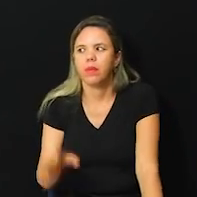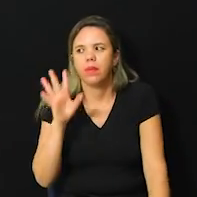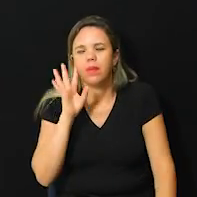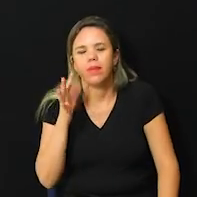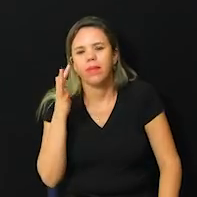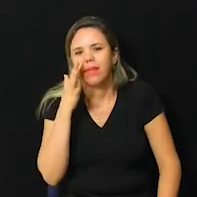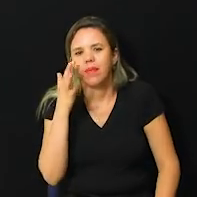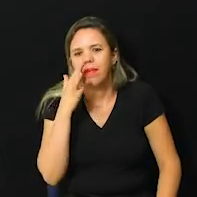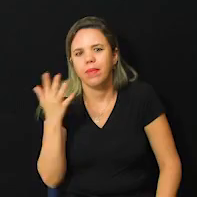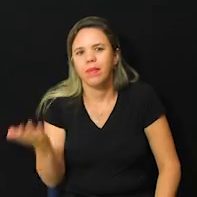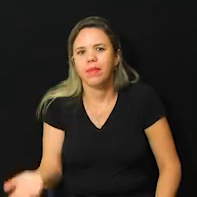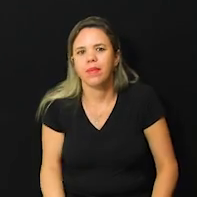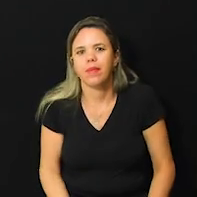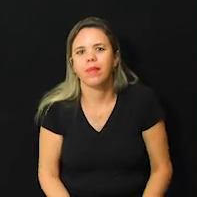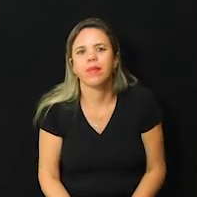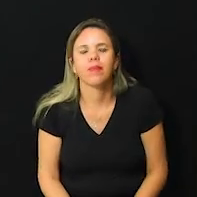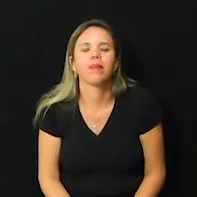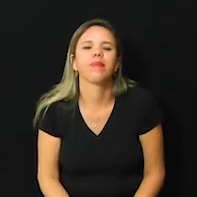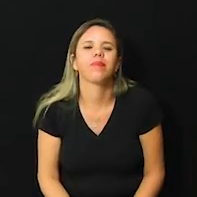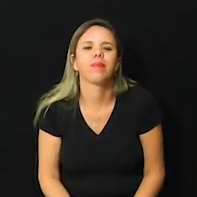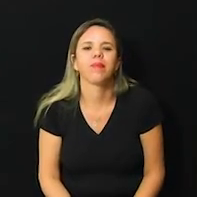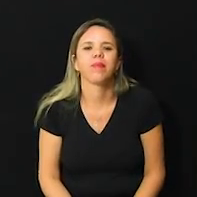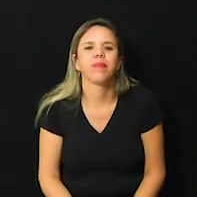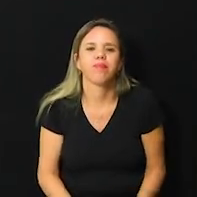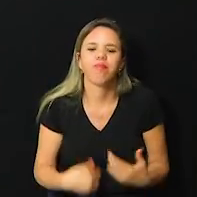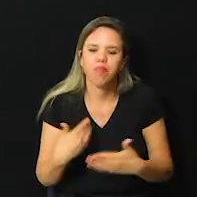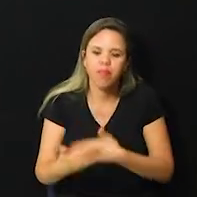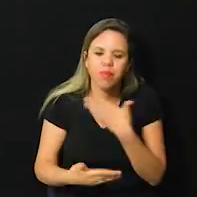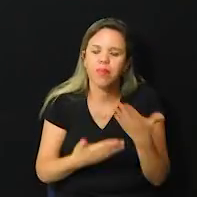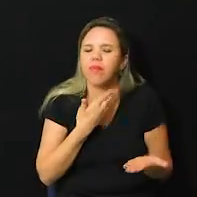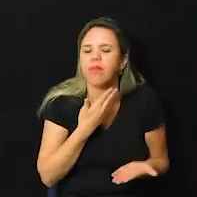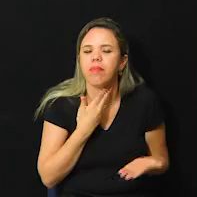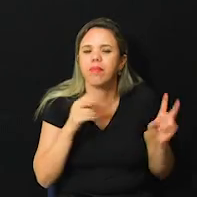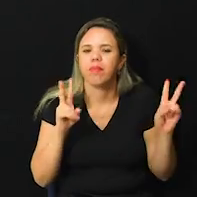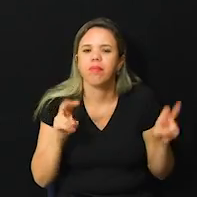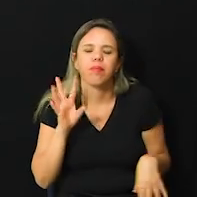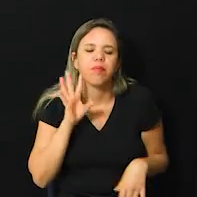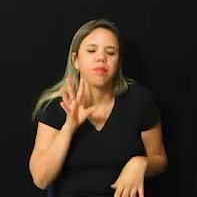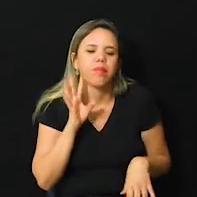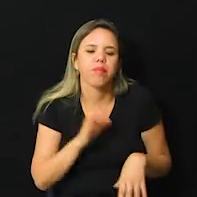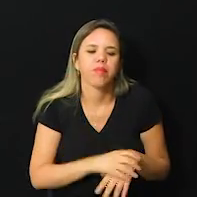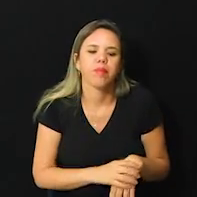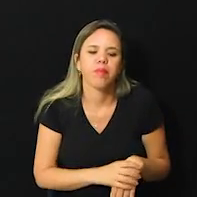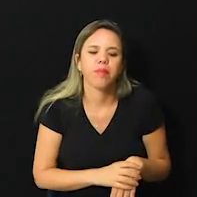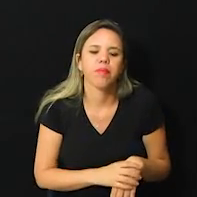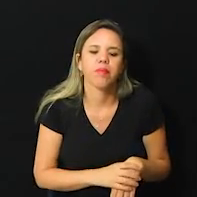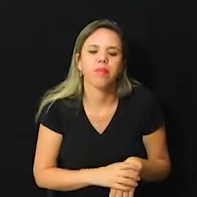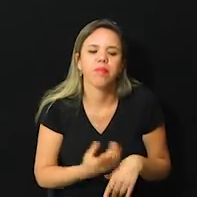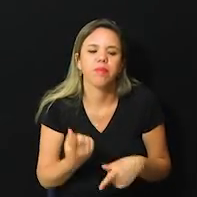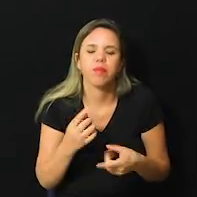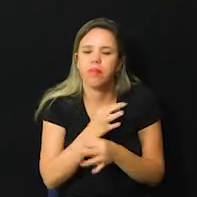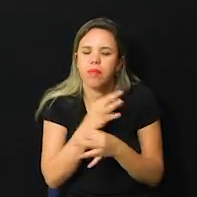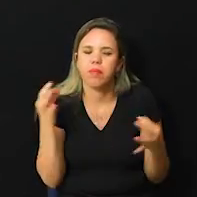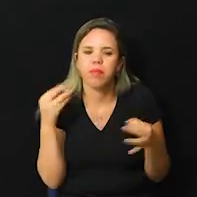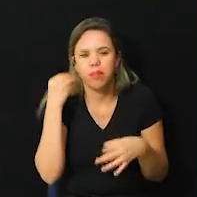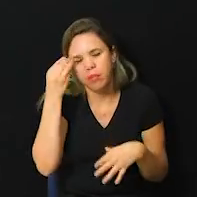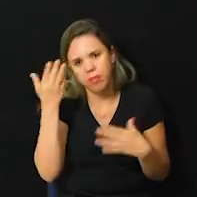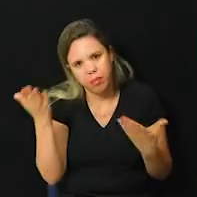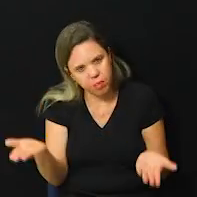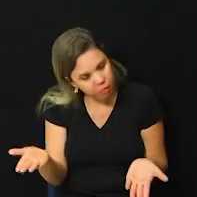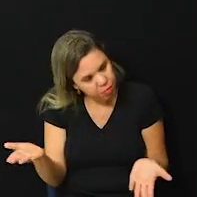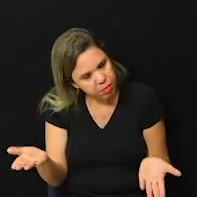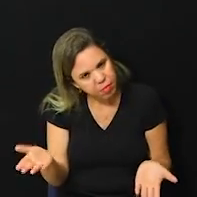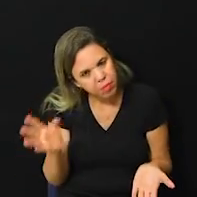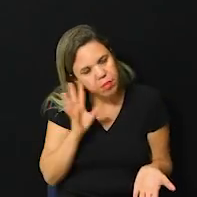isso eu achei isso fantástico porque é isso aí foi rendendo o papo ficou bacana tal achei sensacional